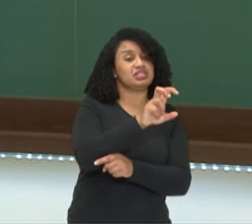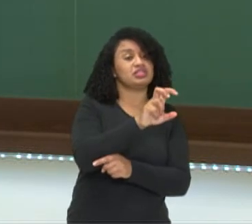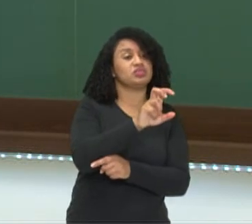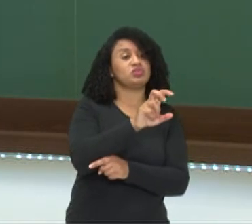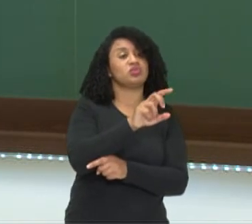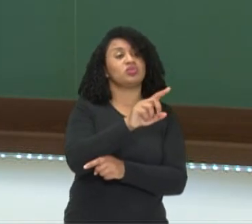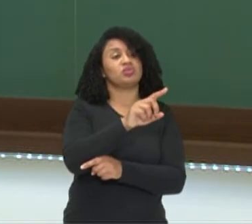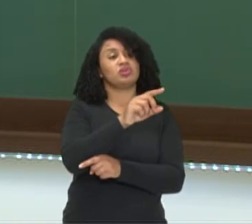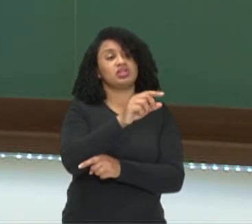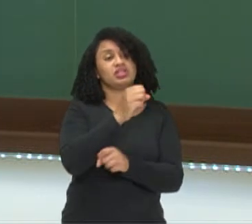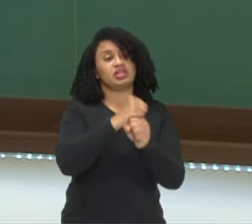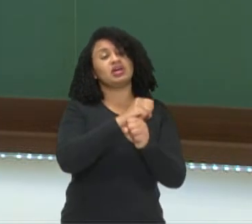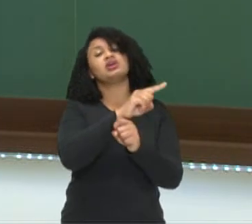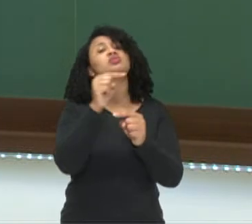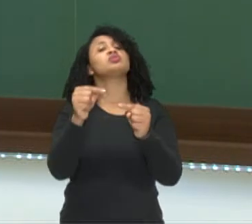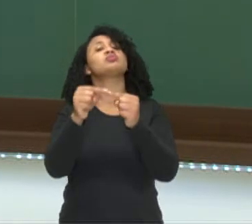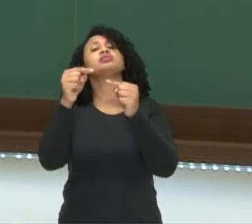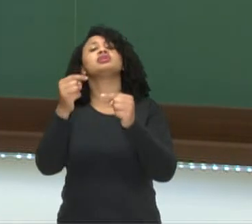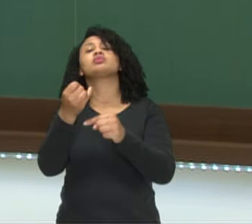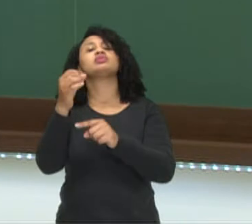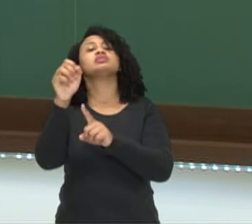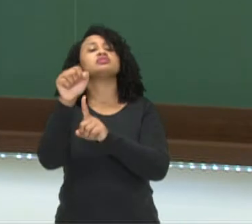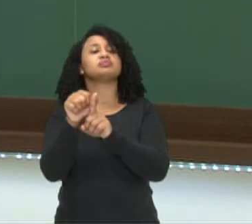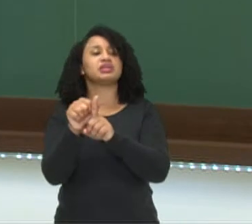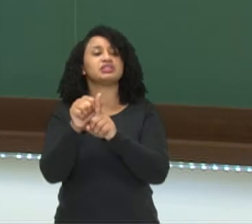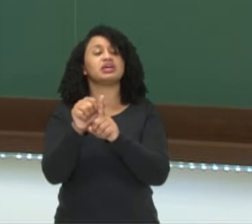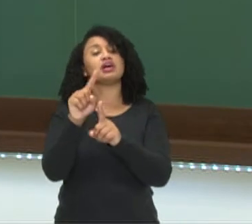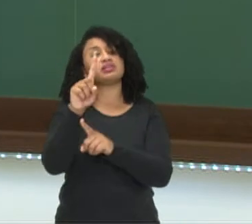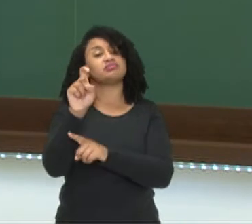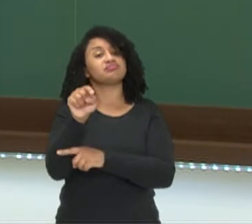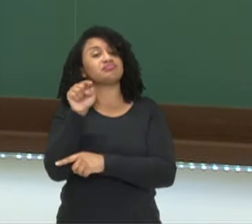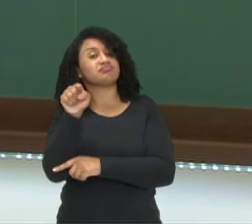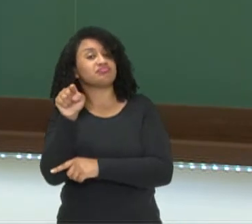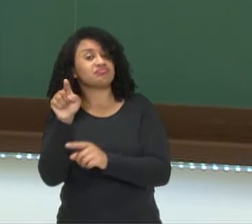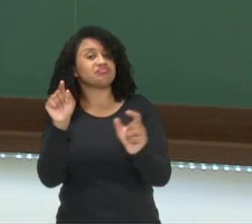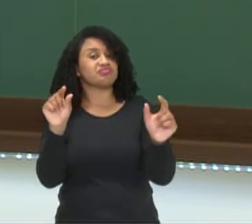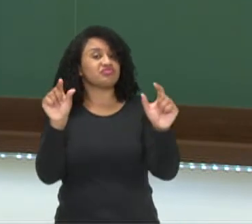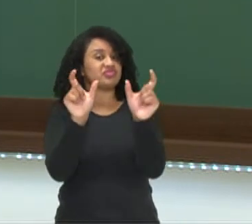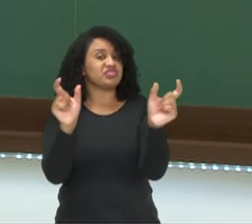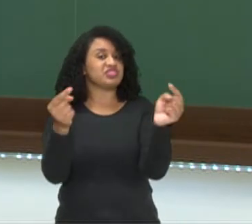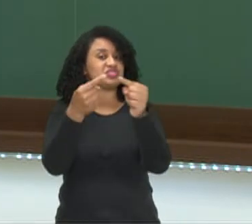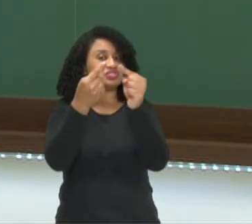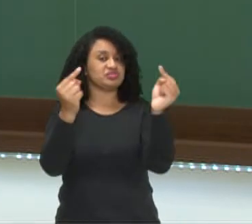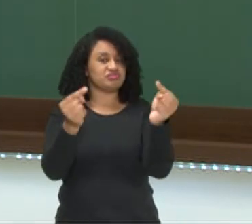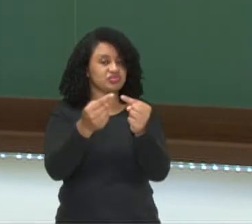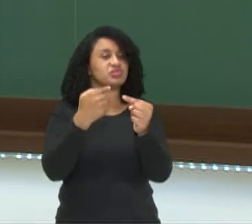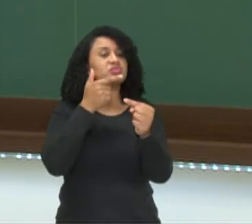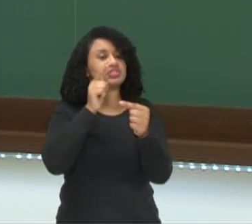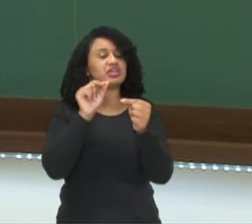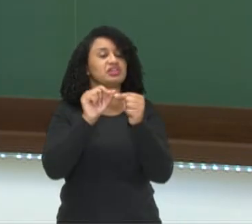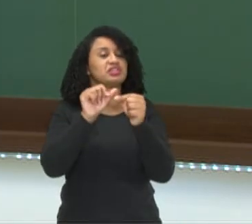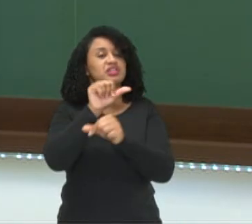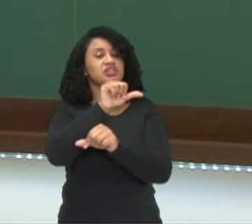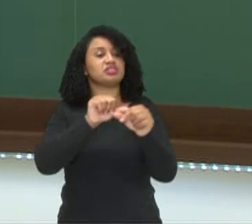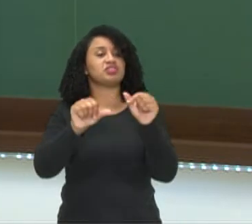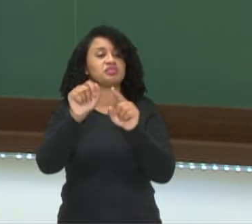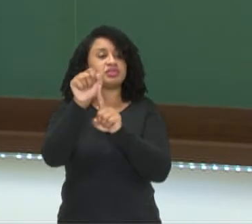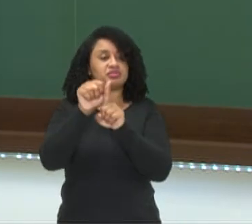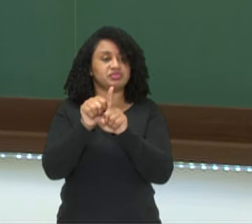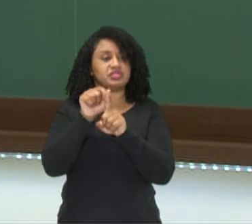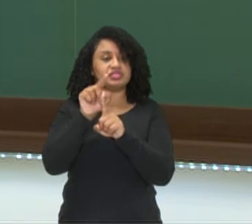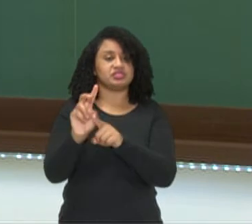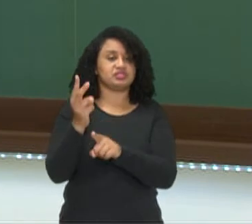0,375 de ano, equivale a quantos meses? Daí a incógnita ficaria aqui, ó. E você consegue transformar em meses esse